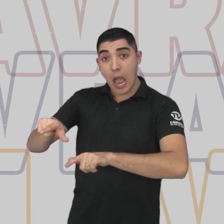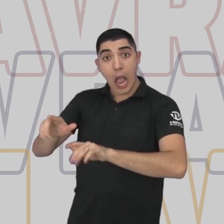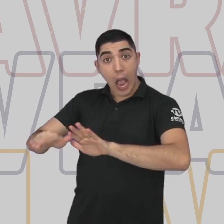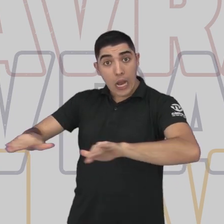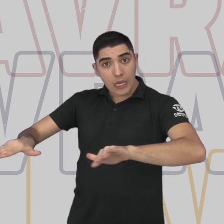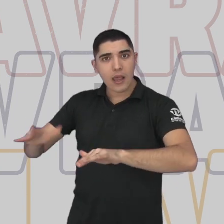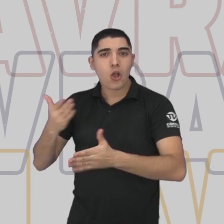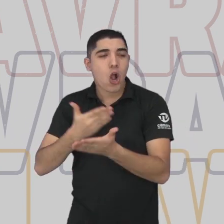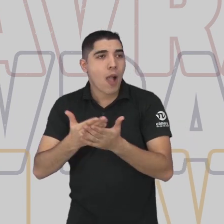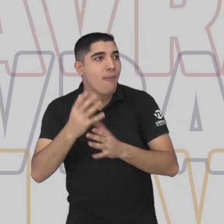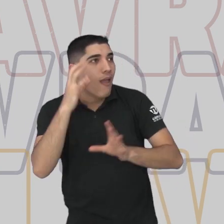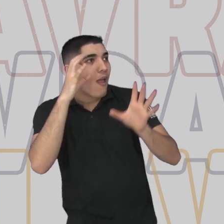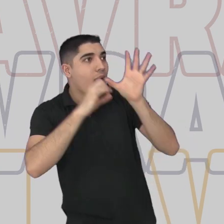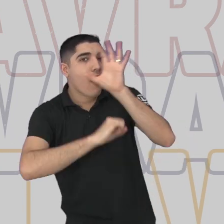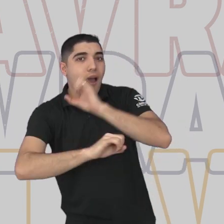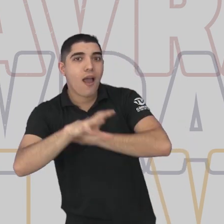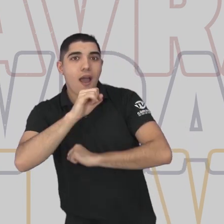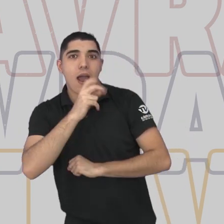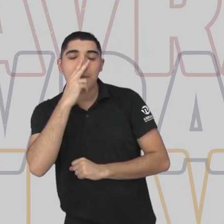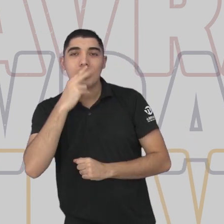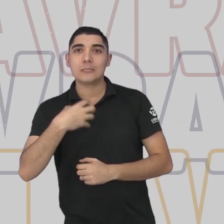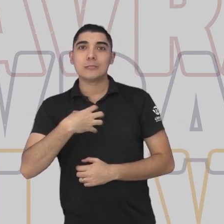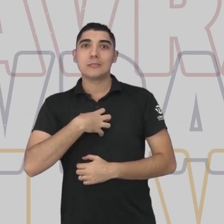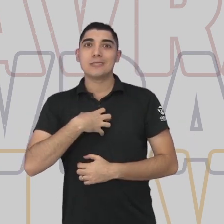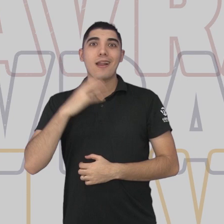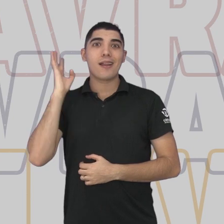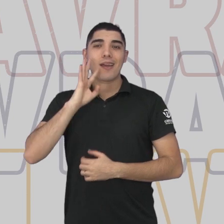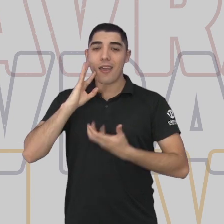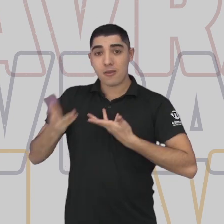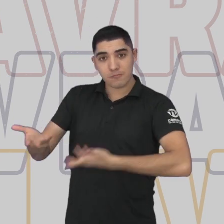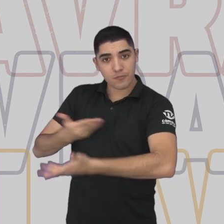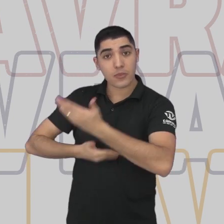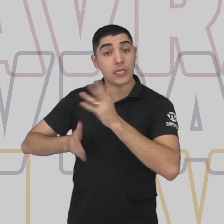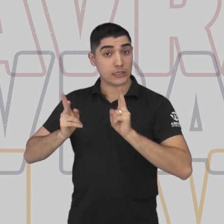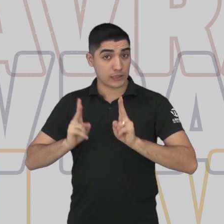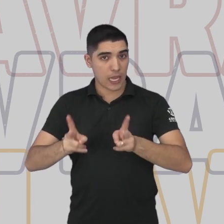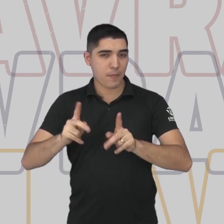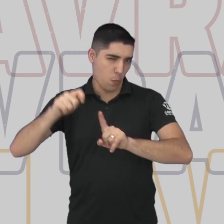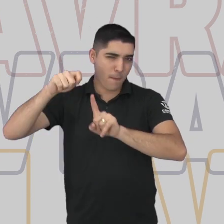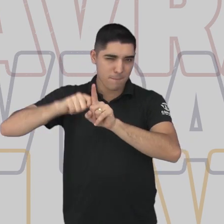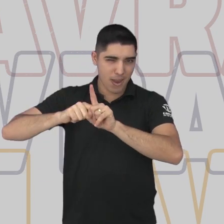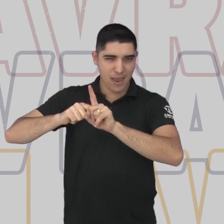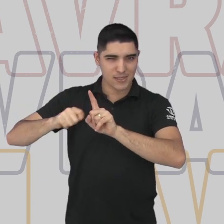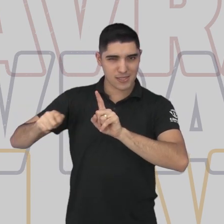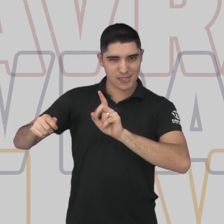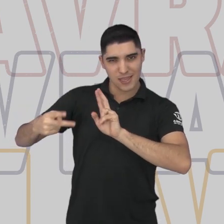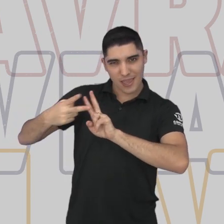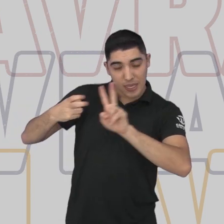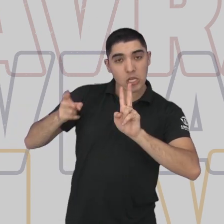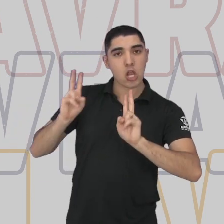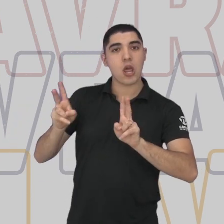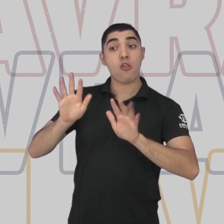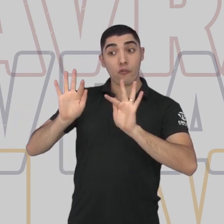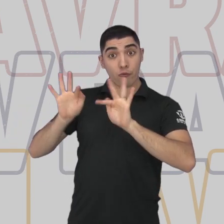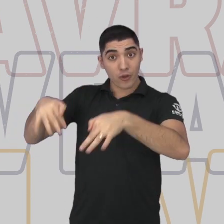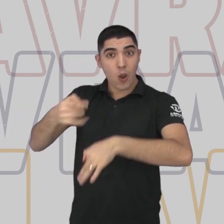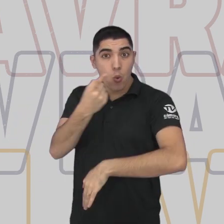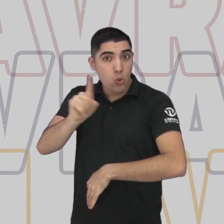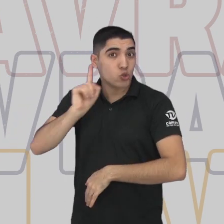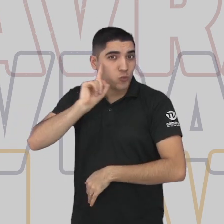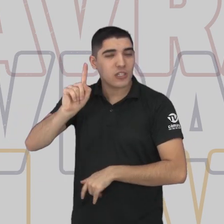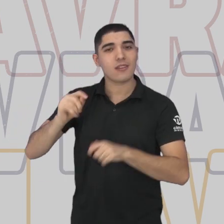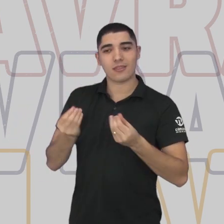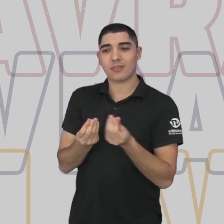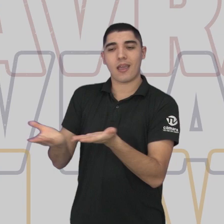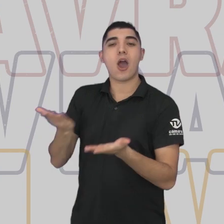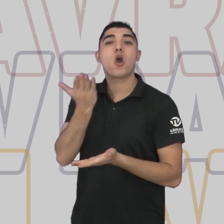aprendendo e vai se identificando. E, às vezes, a gente fechava sempre o mês, né, do índio com alimentos, né?